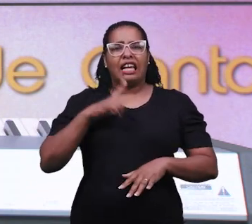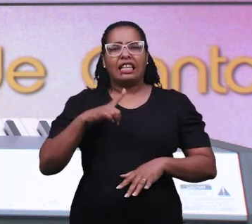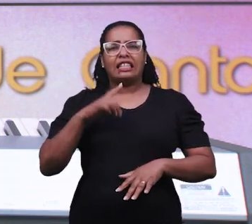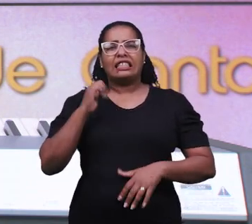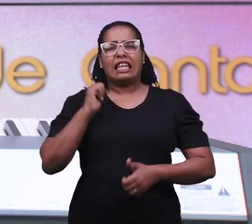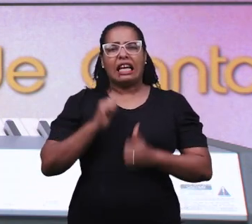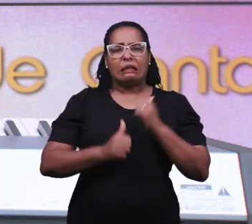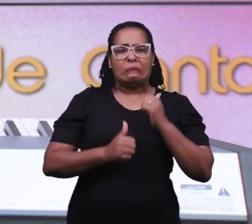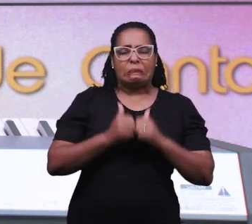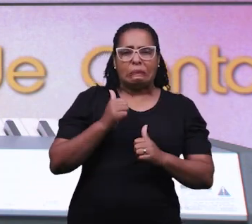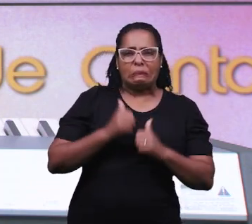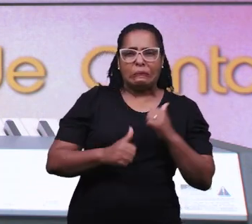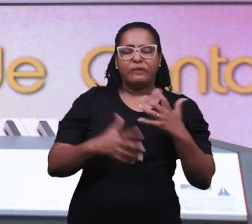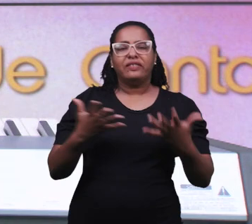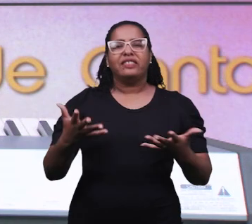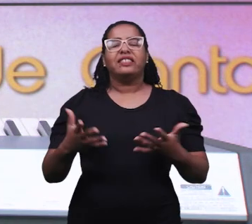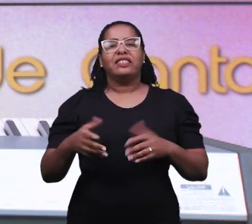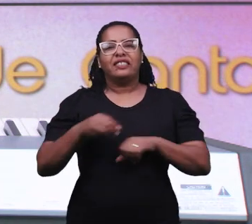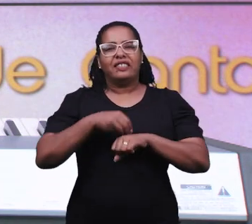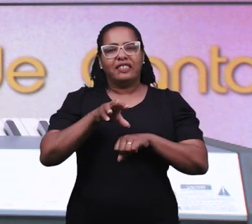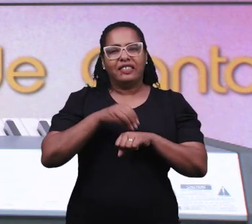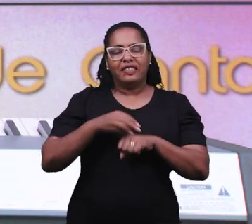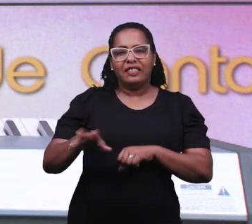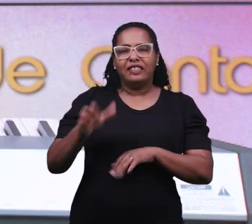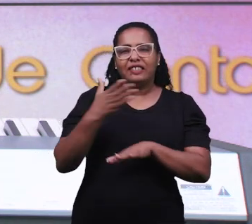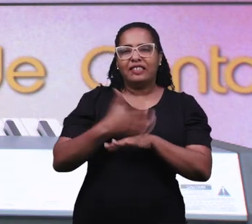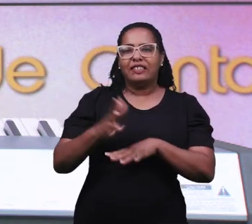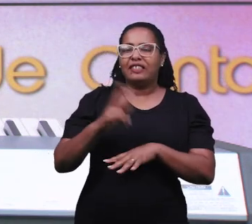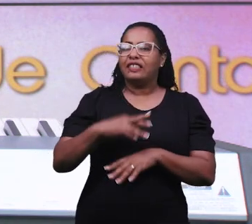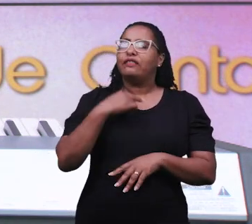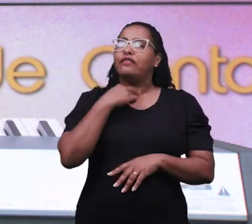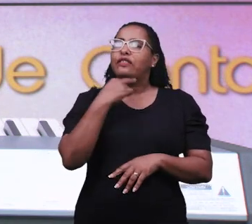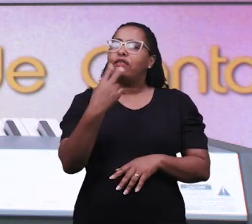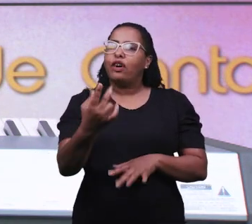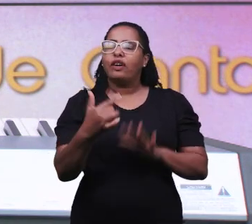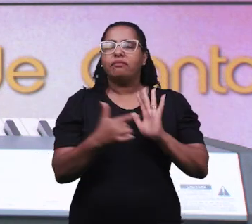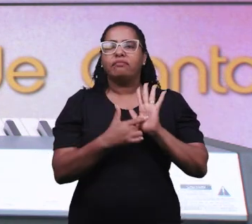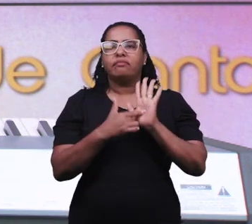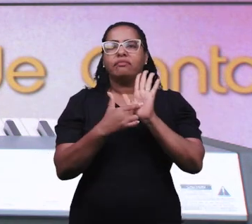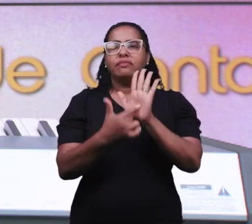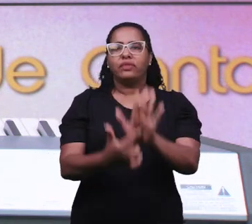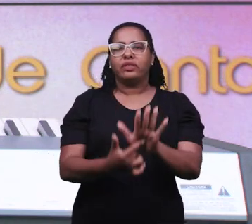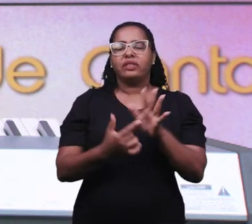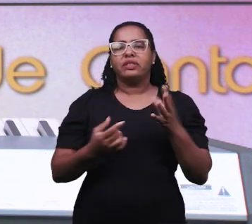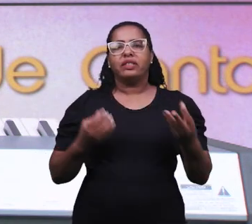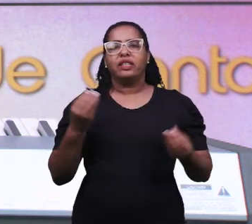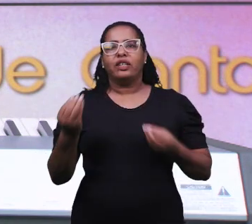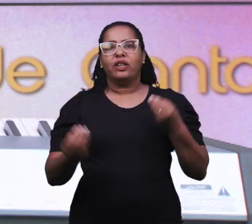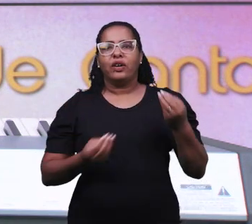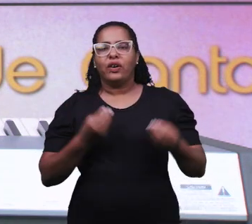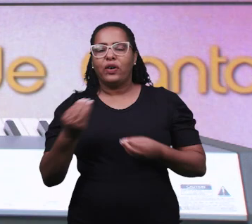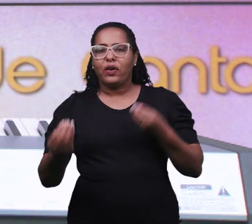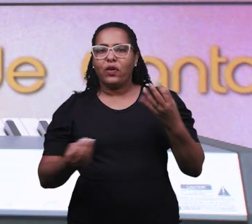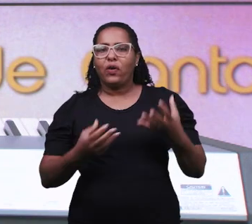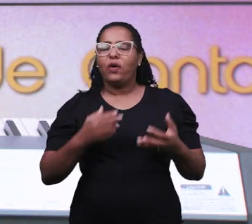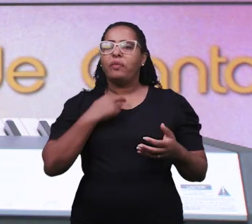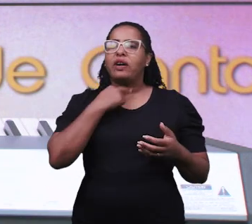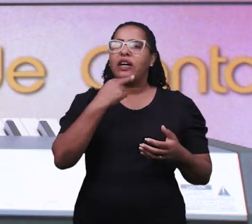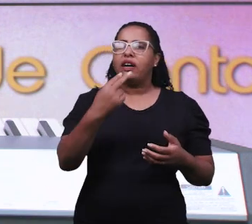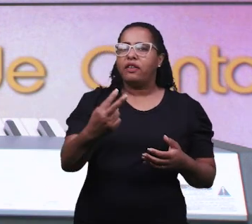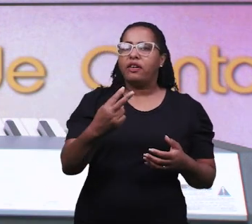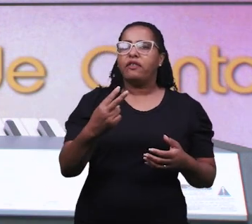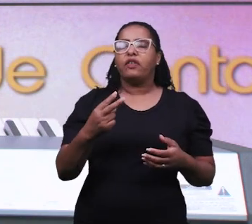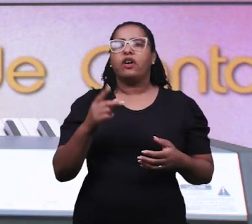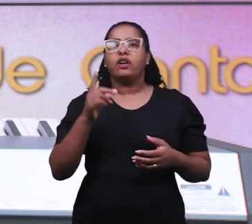exercícios, sugestões para o seu treino vocal. Falamos sobre condicionamento vocal há